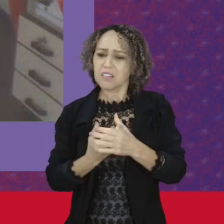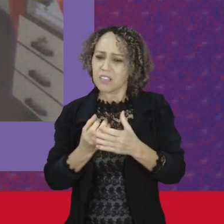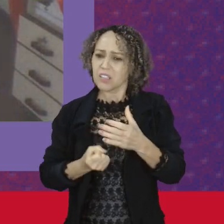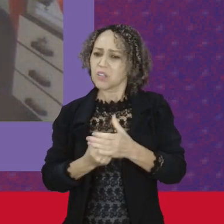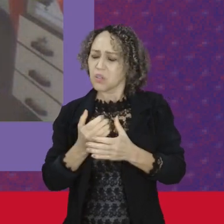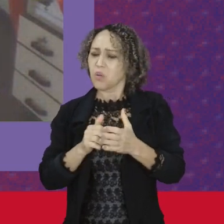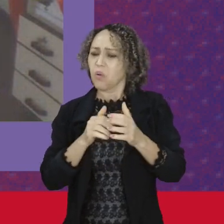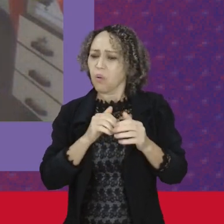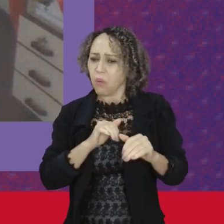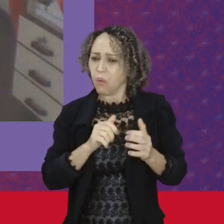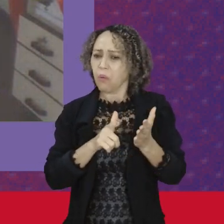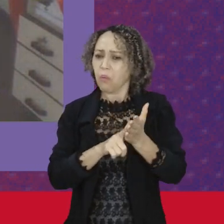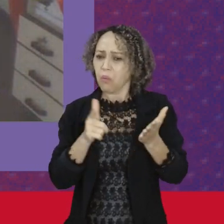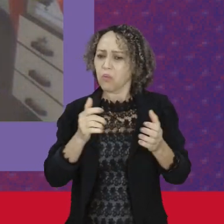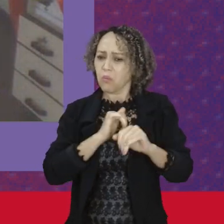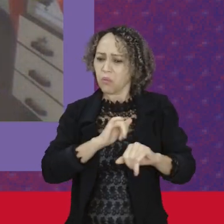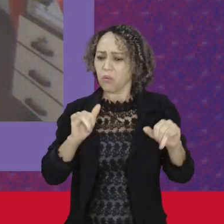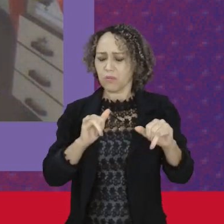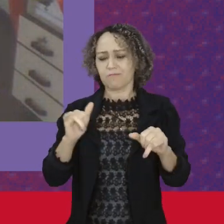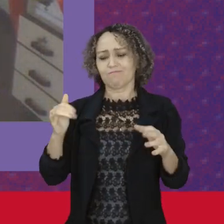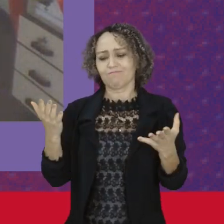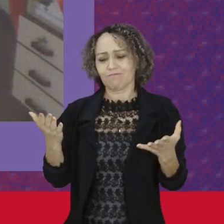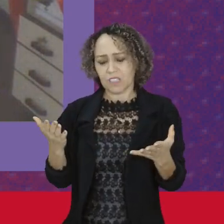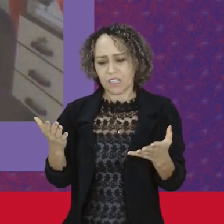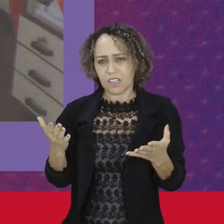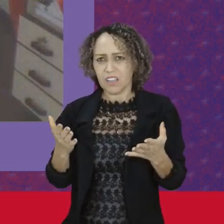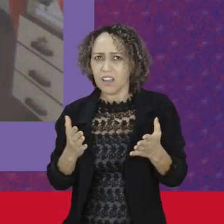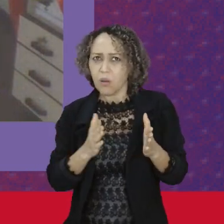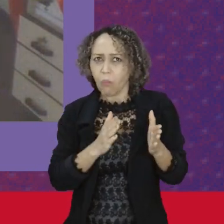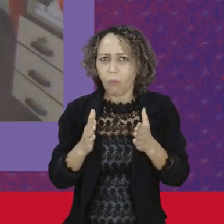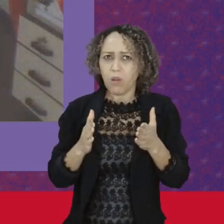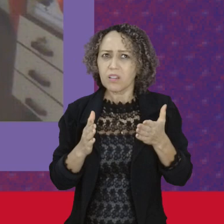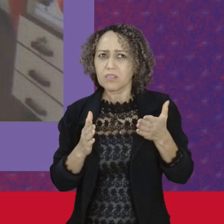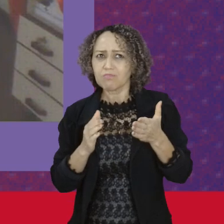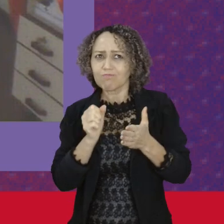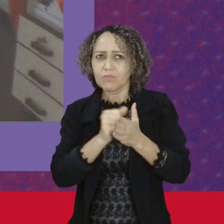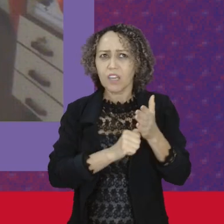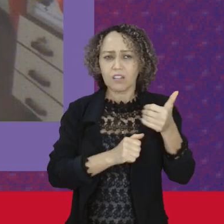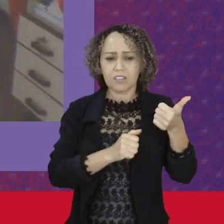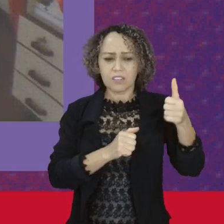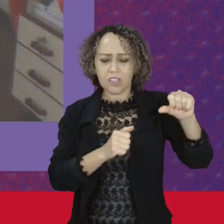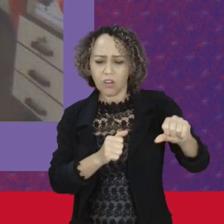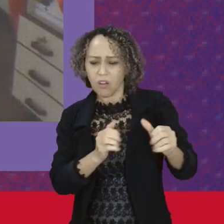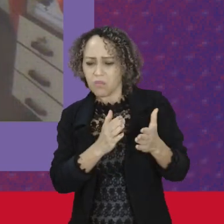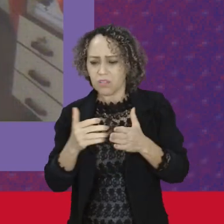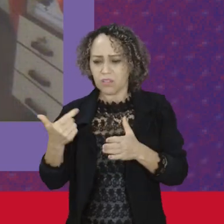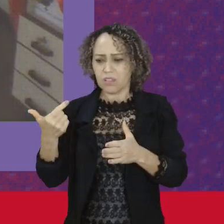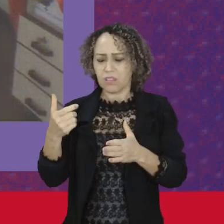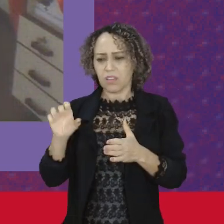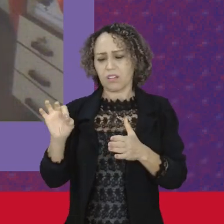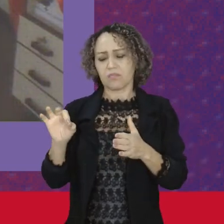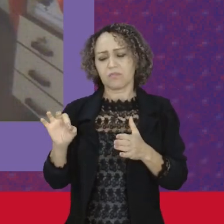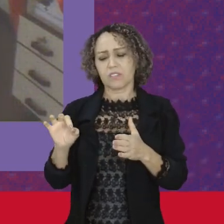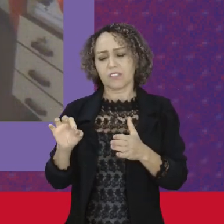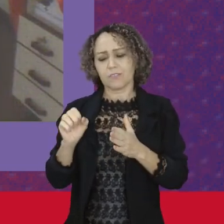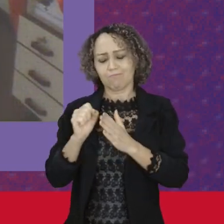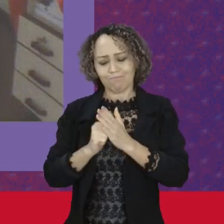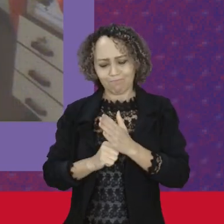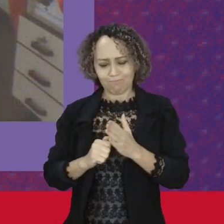século XIX e início do século XX, né? Então, eu fico impressionada com isso. E, realmente,